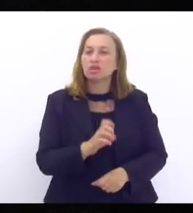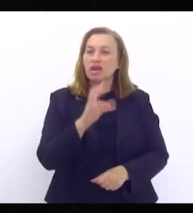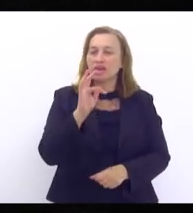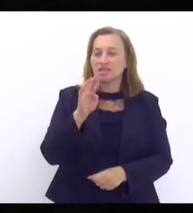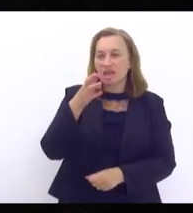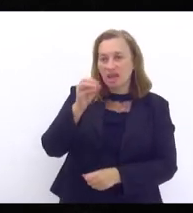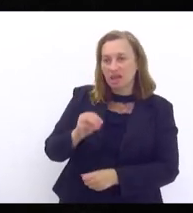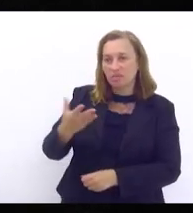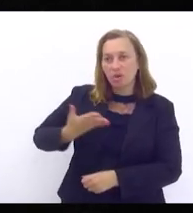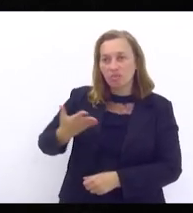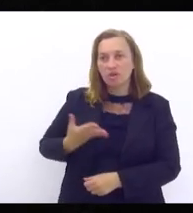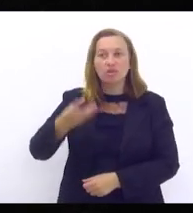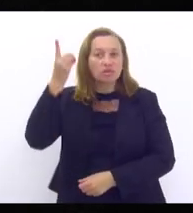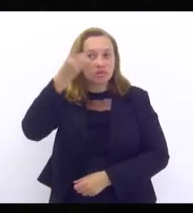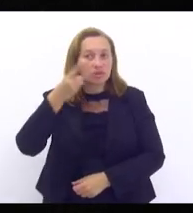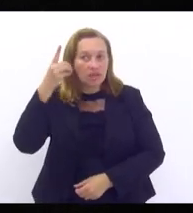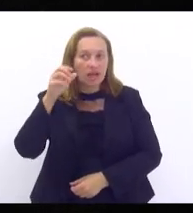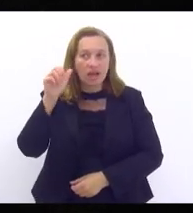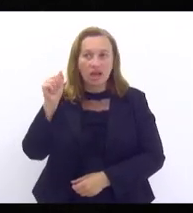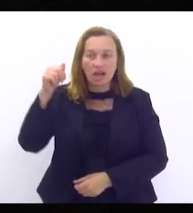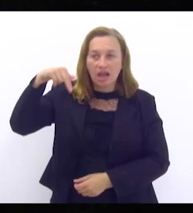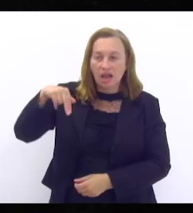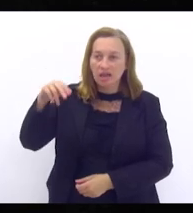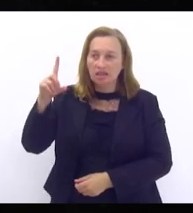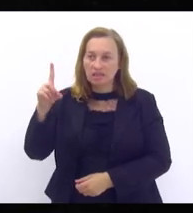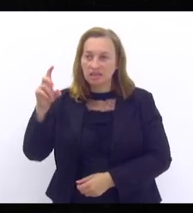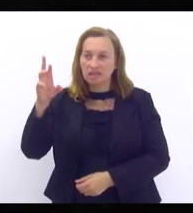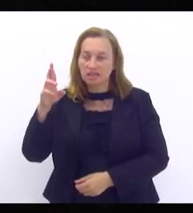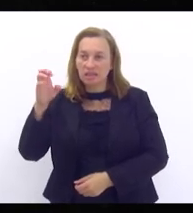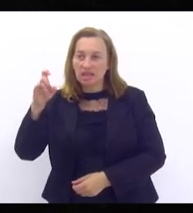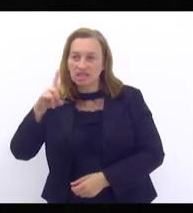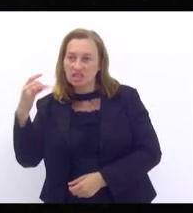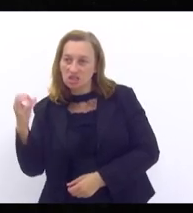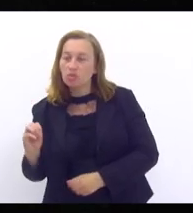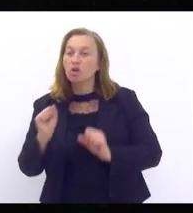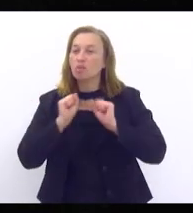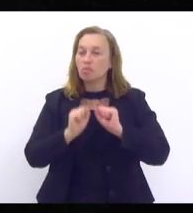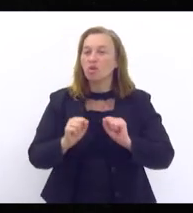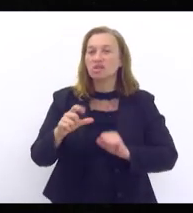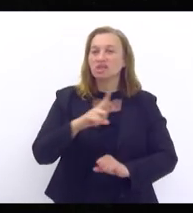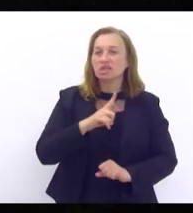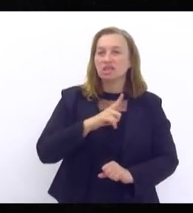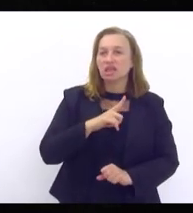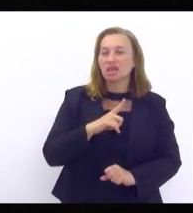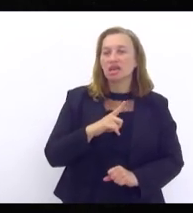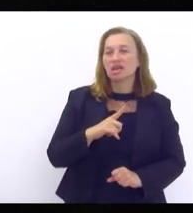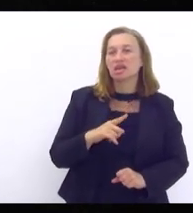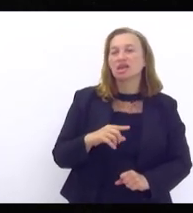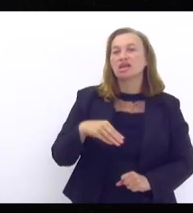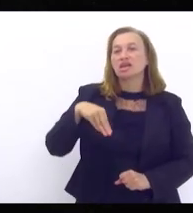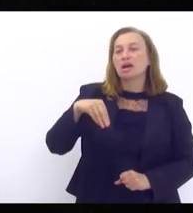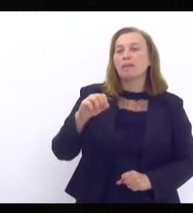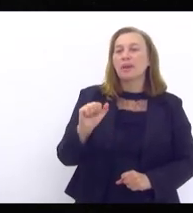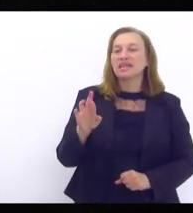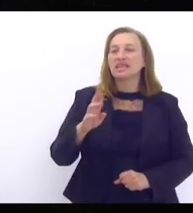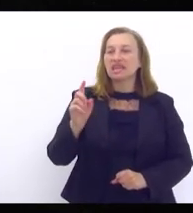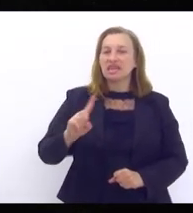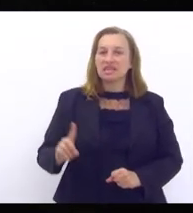meu querido colega deputado Andrezinho Siciliano, para que a gente possa ter essas matrizes